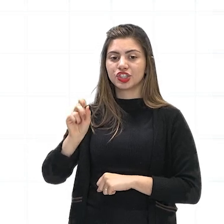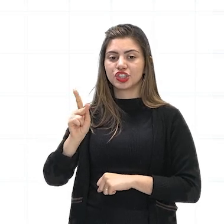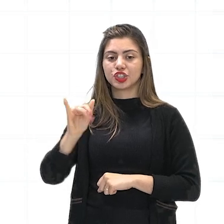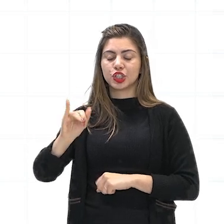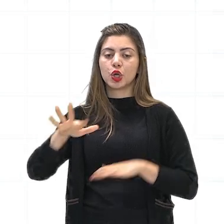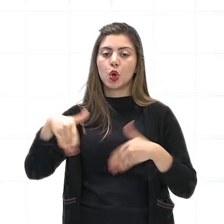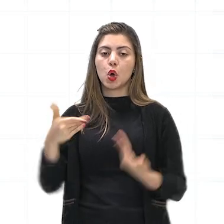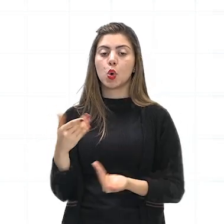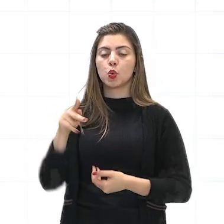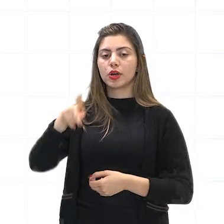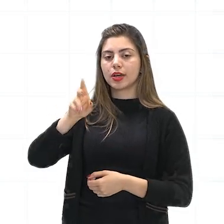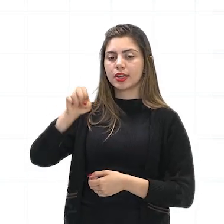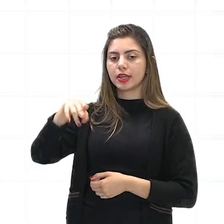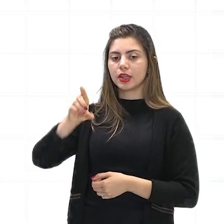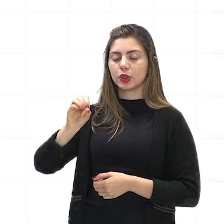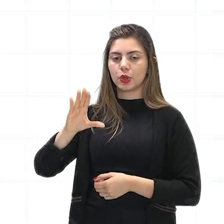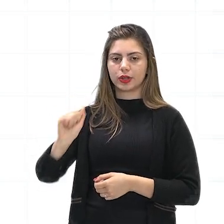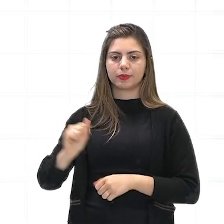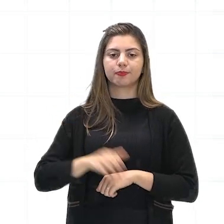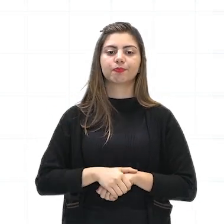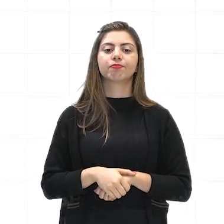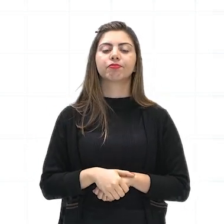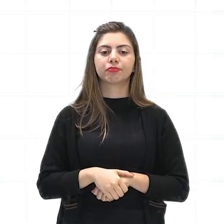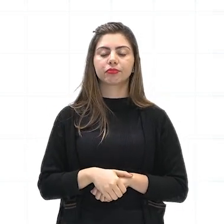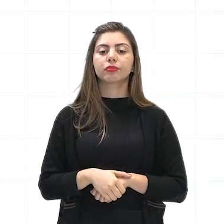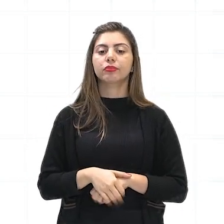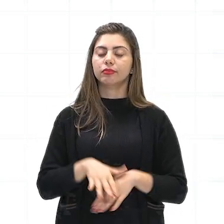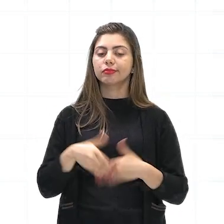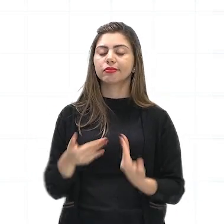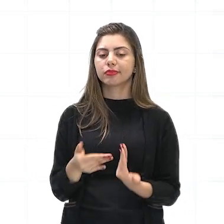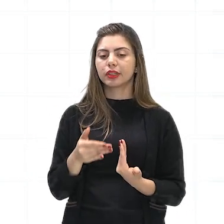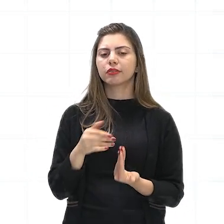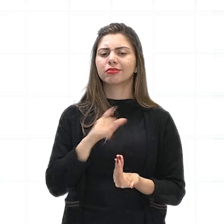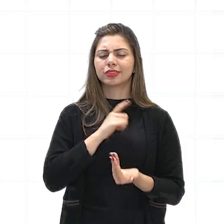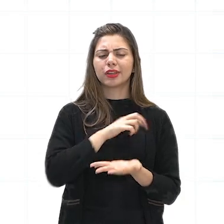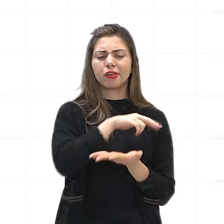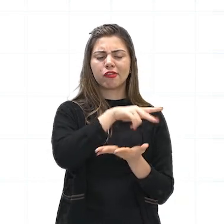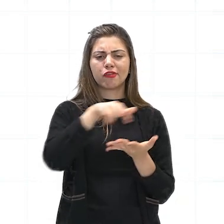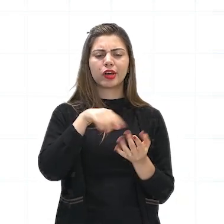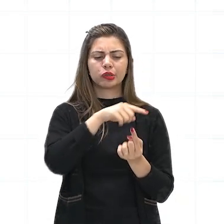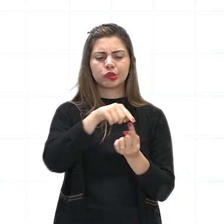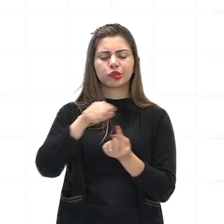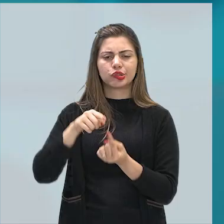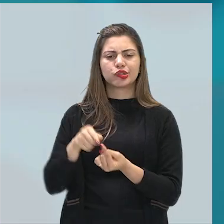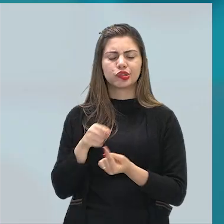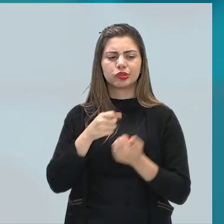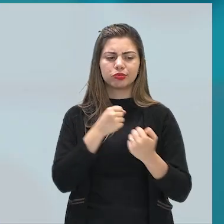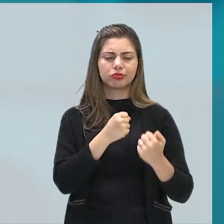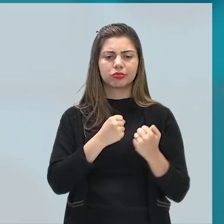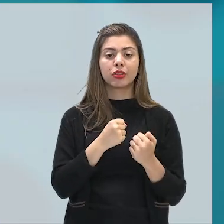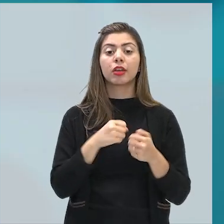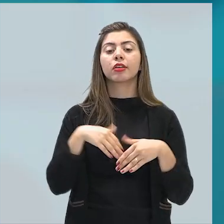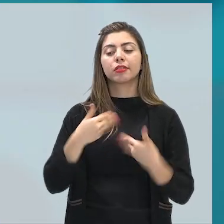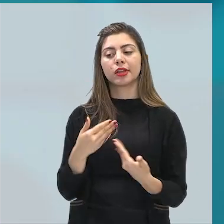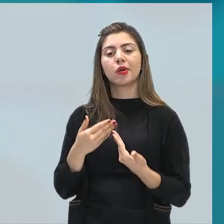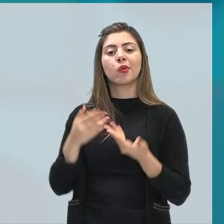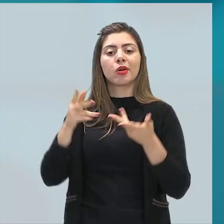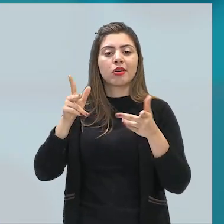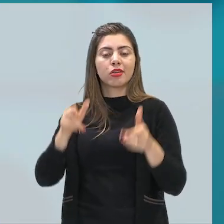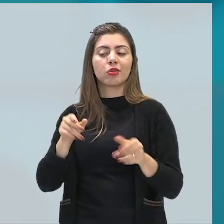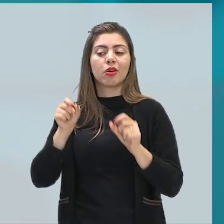Kendoka. E assim como as demais artes marciais, o Kendo também possui a sua